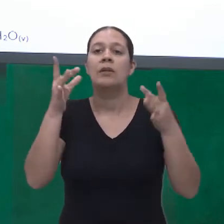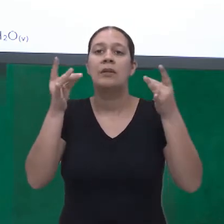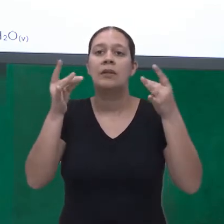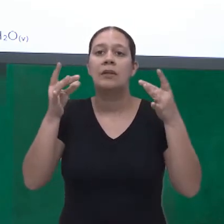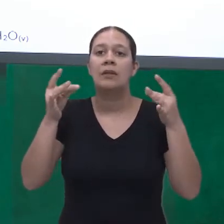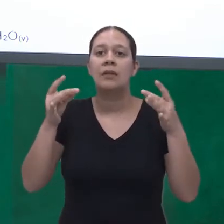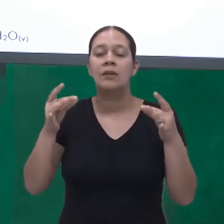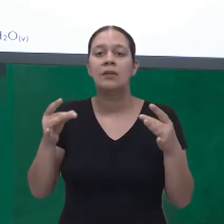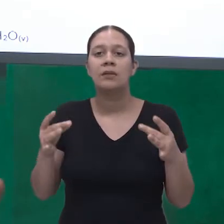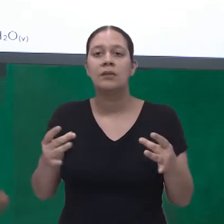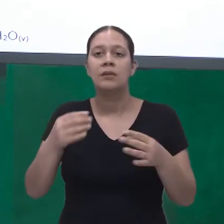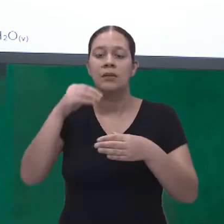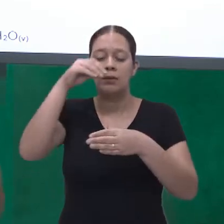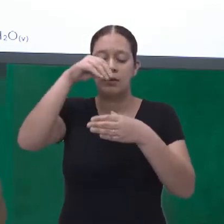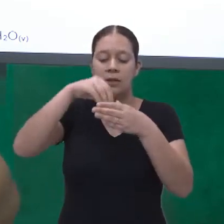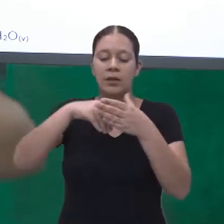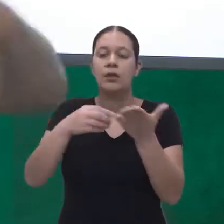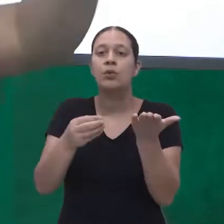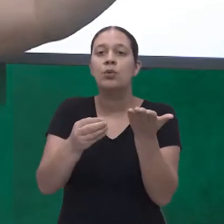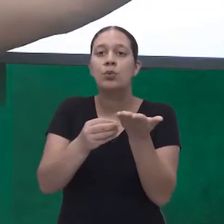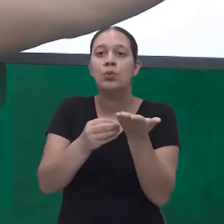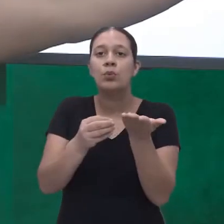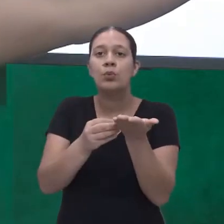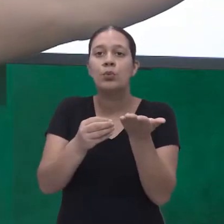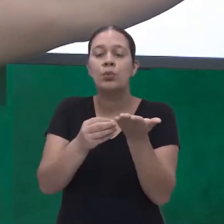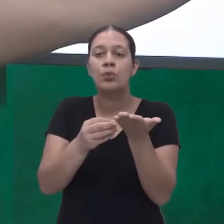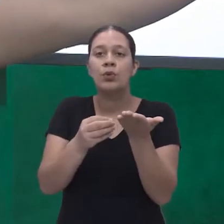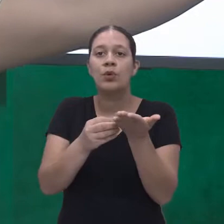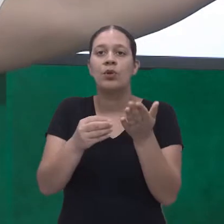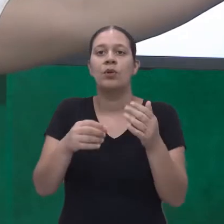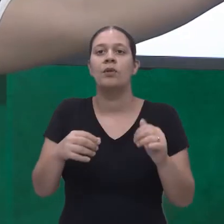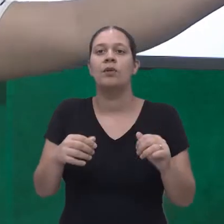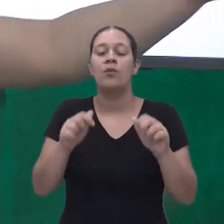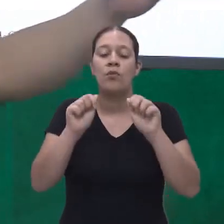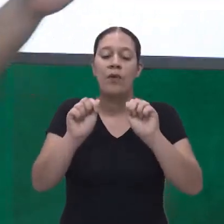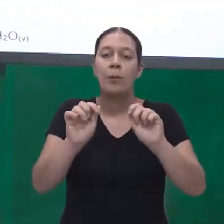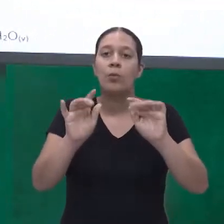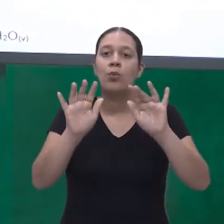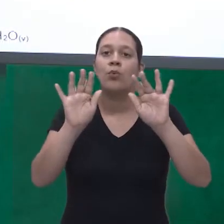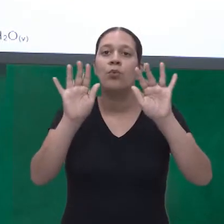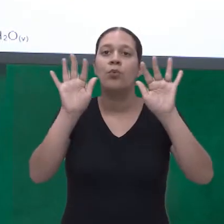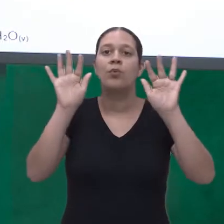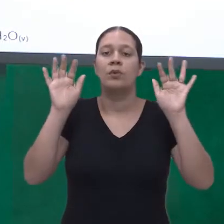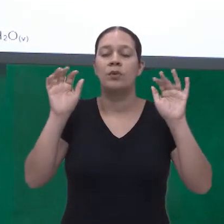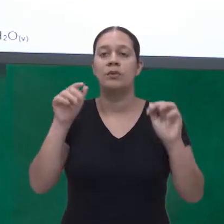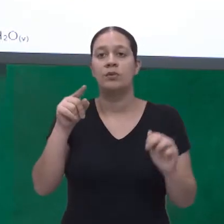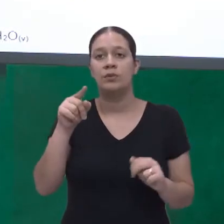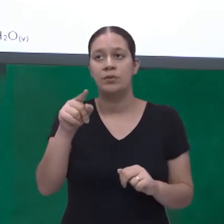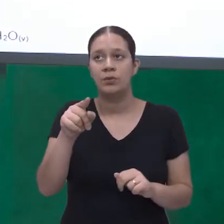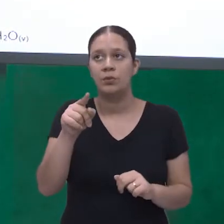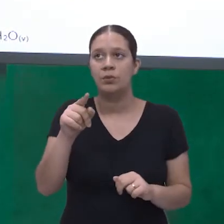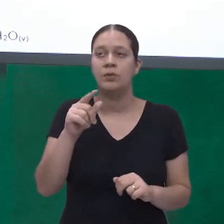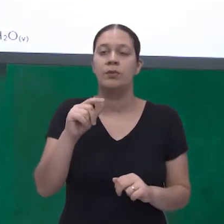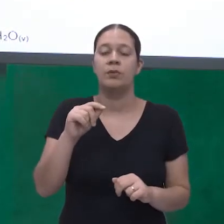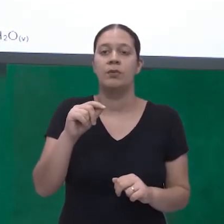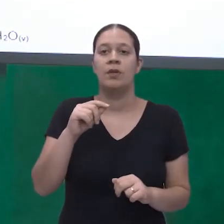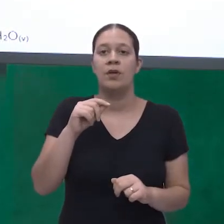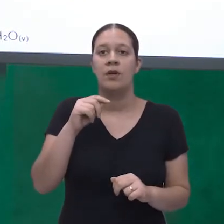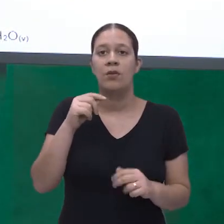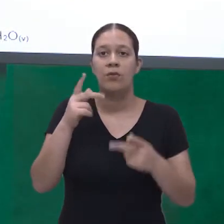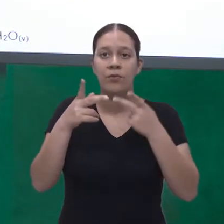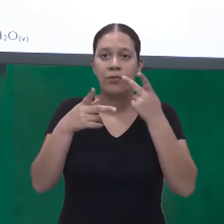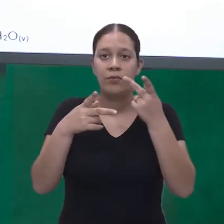um copo com água líquida, mas o vapor ocupa todo o volume ali daquele ambiente. Então, se você está passando de líquido para